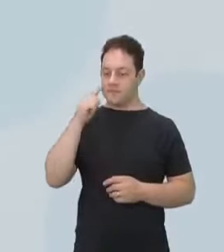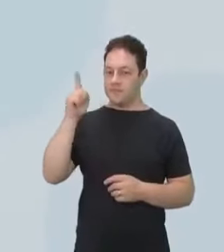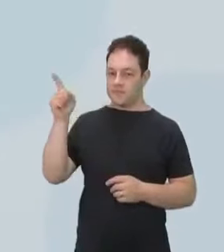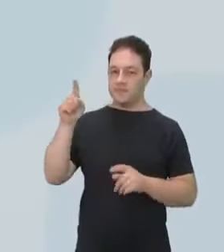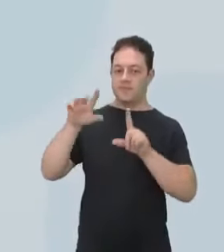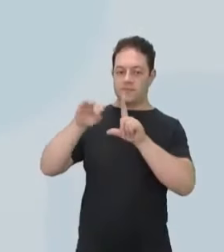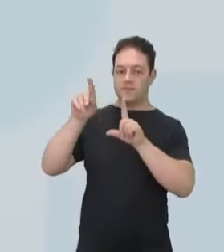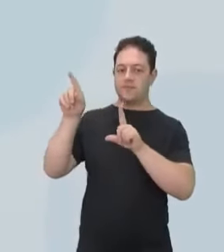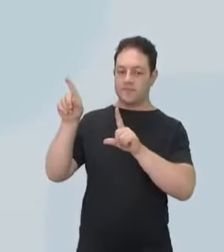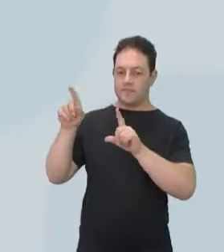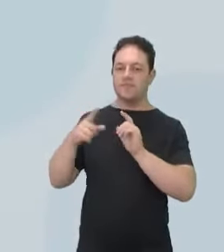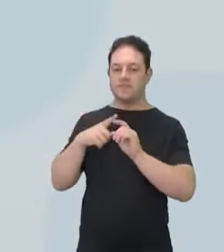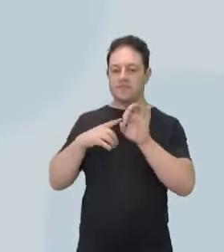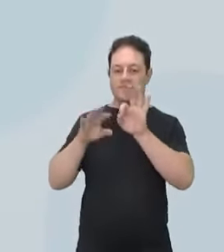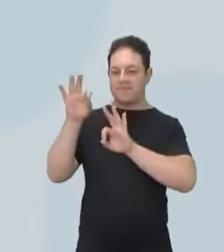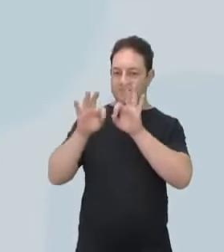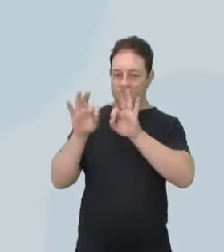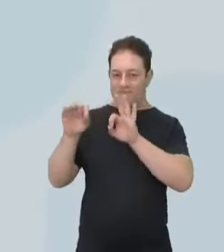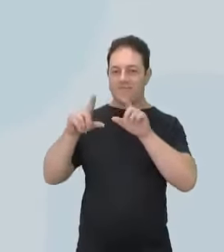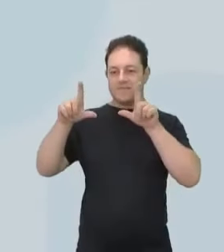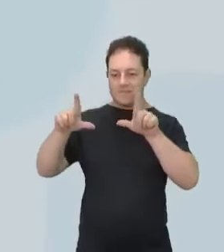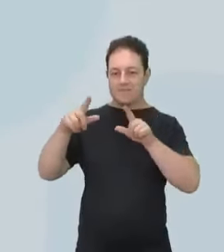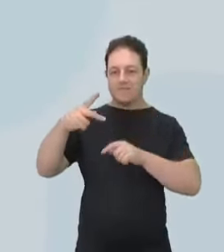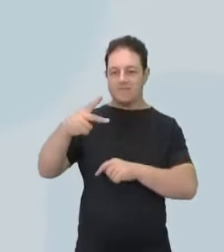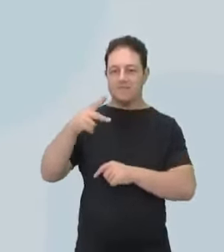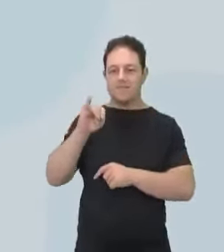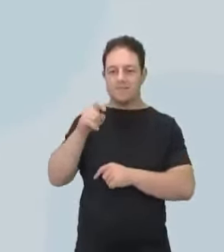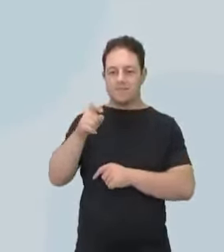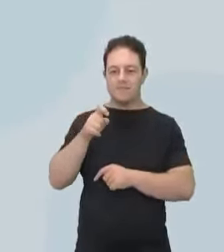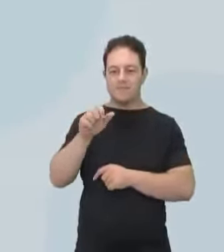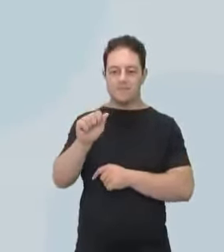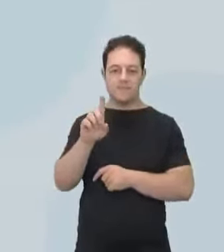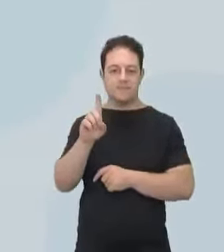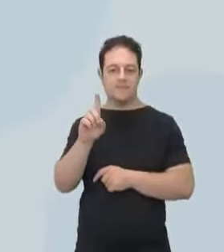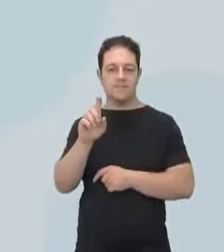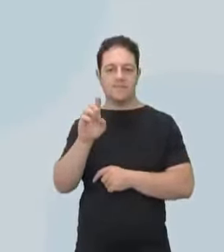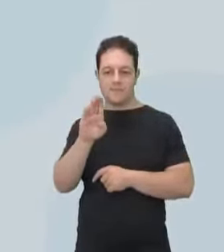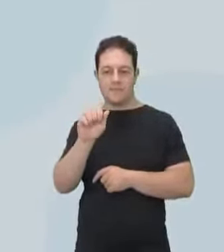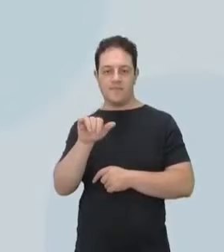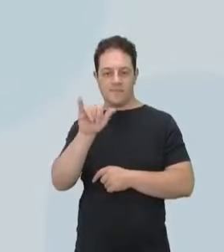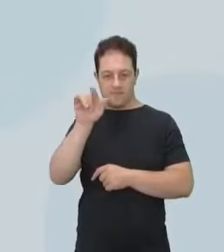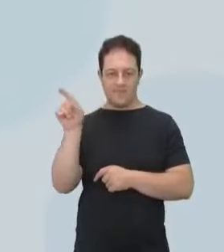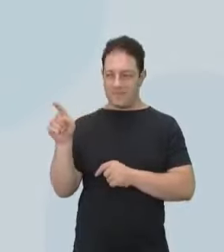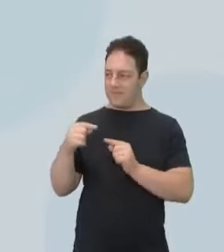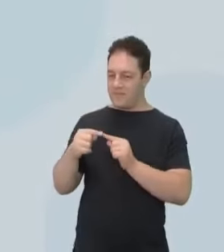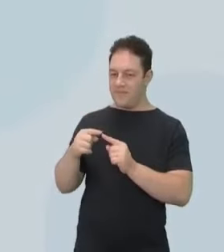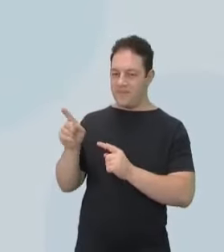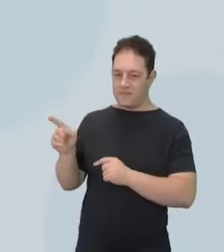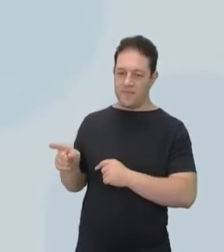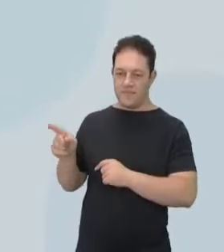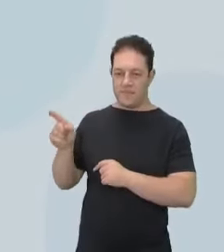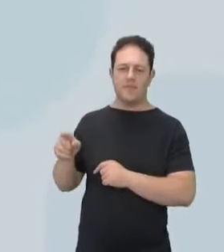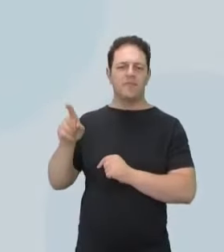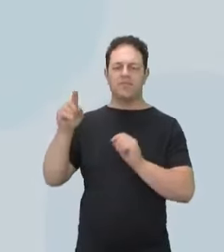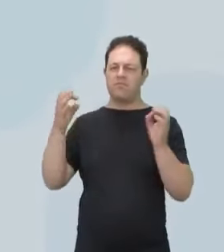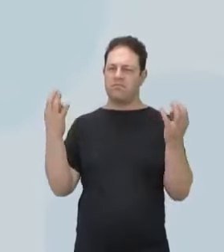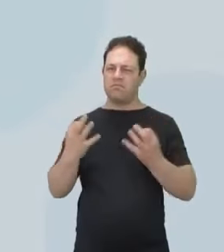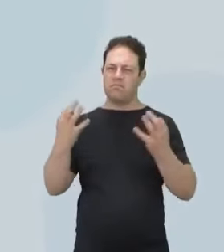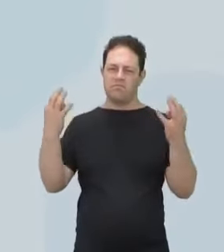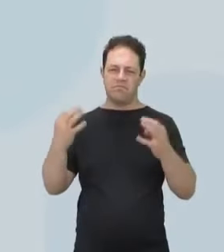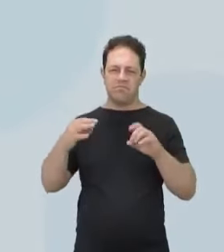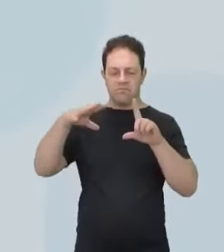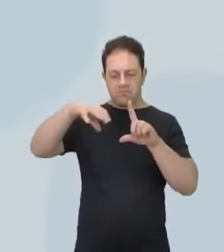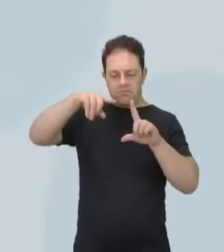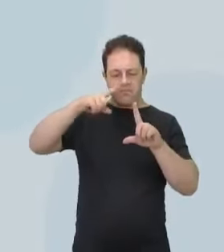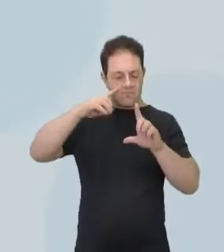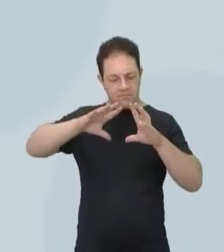Pixabay, onde a gente monta os nossos slides com as imagens que podemos utilizar, né? E é maravilhosa essa imagem, né? Mostra aí